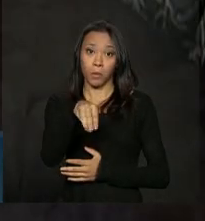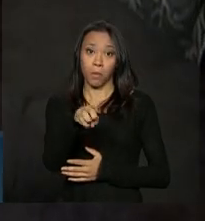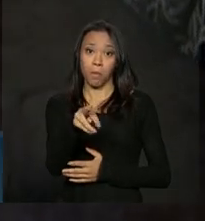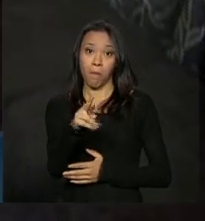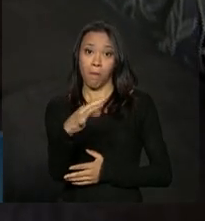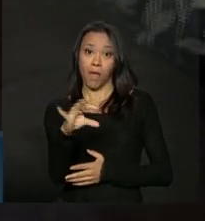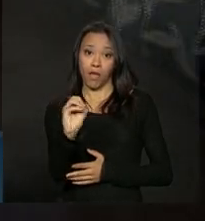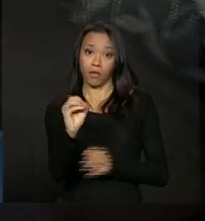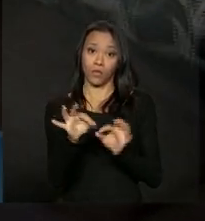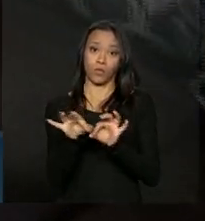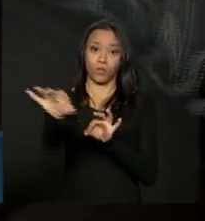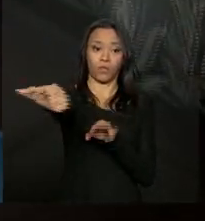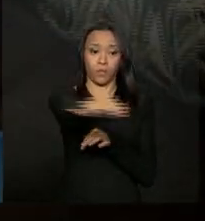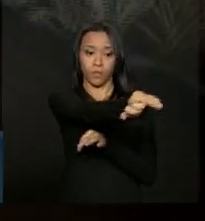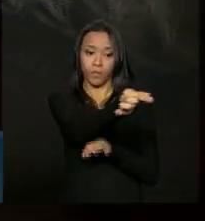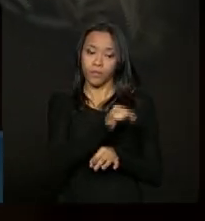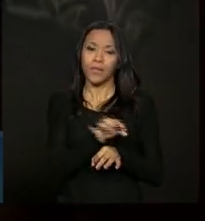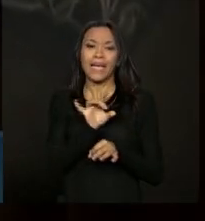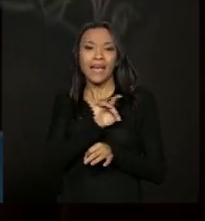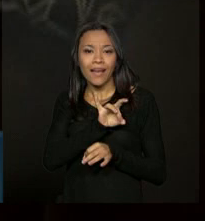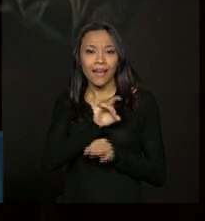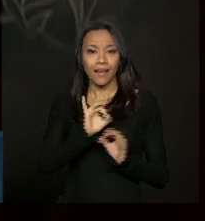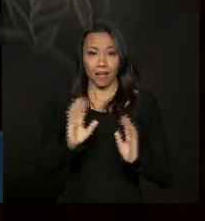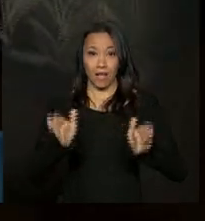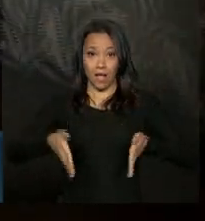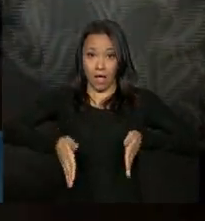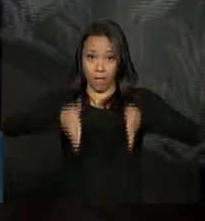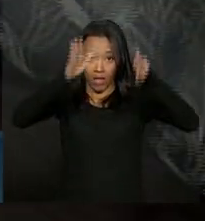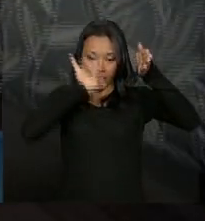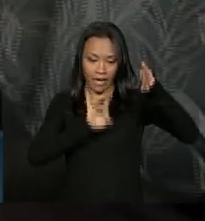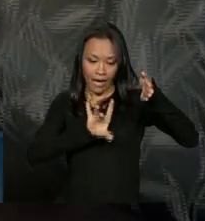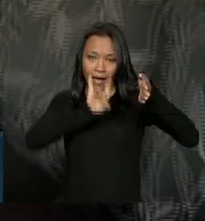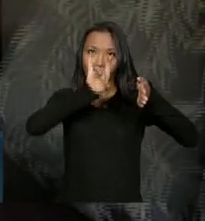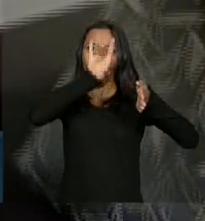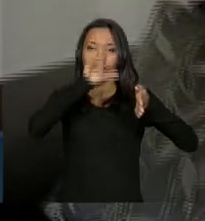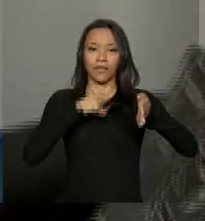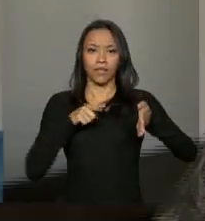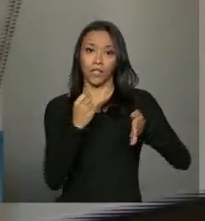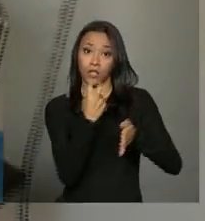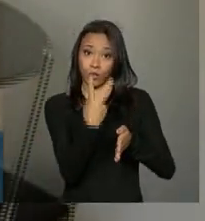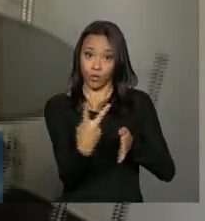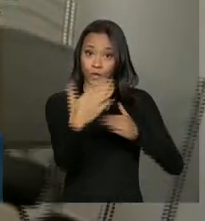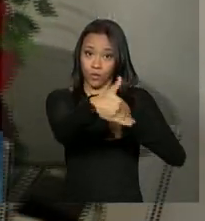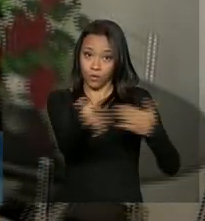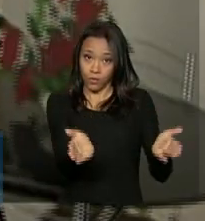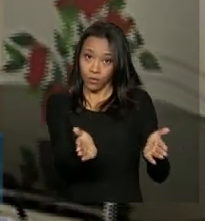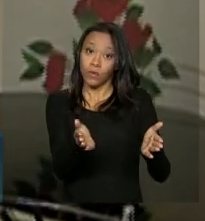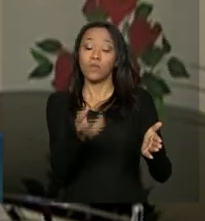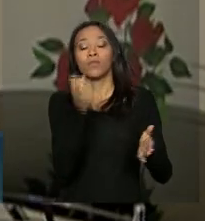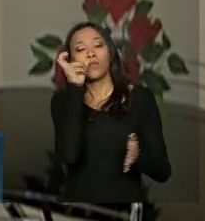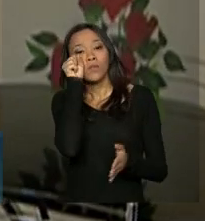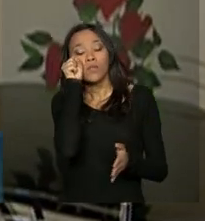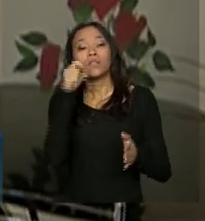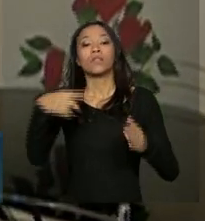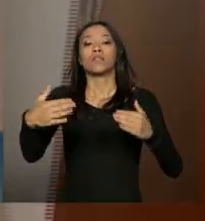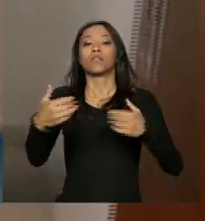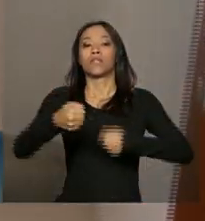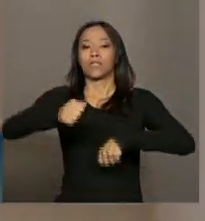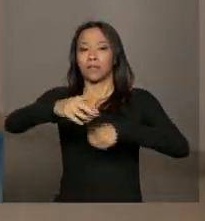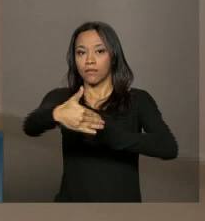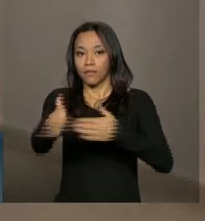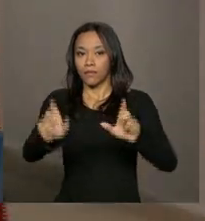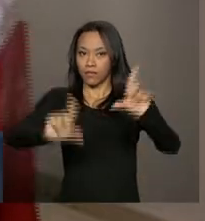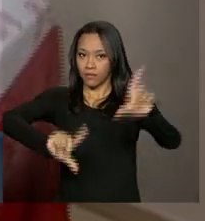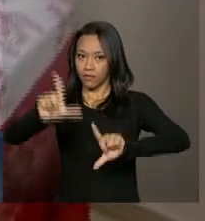qu cada apartamento tem sala dois quartos cozinha banheiro e